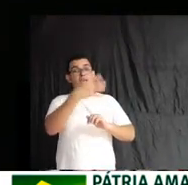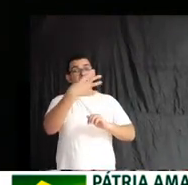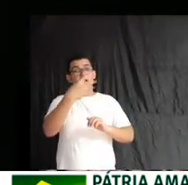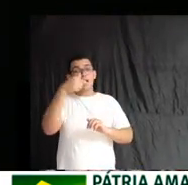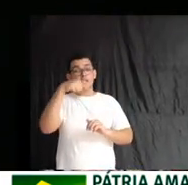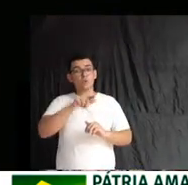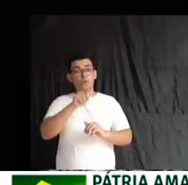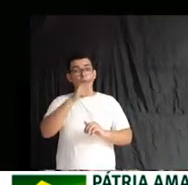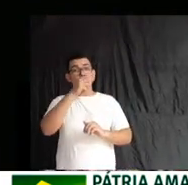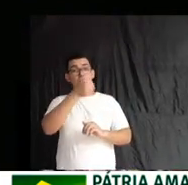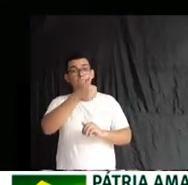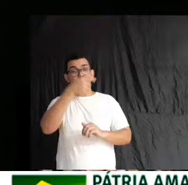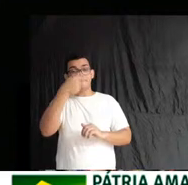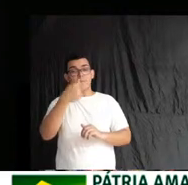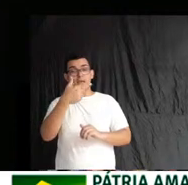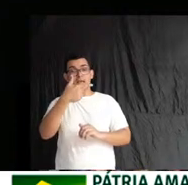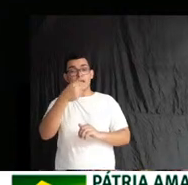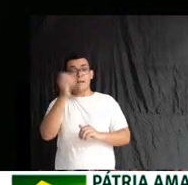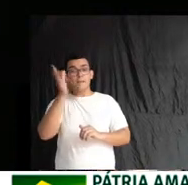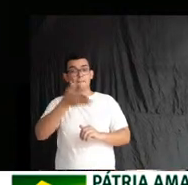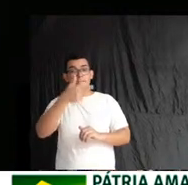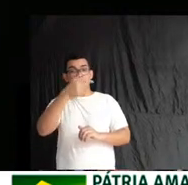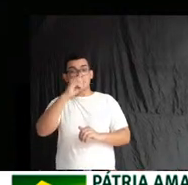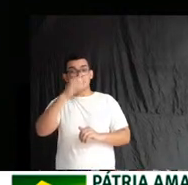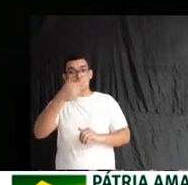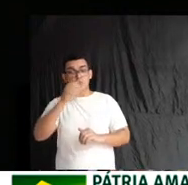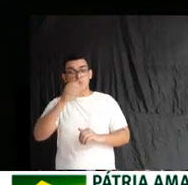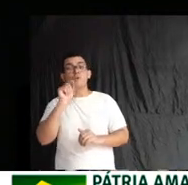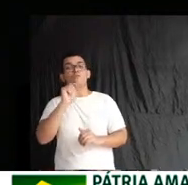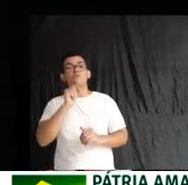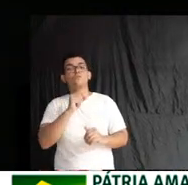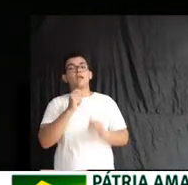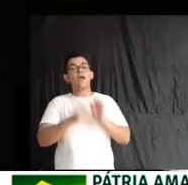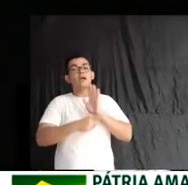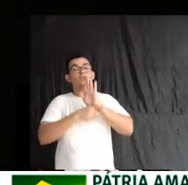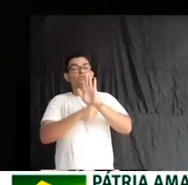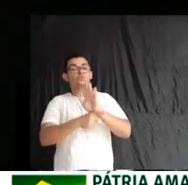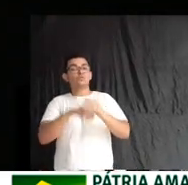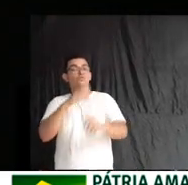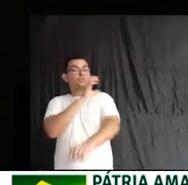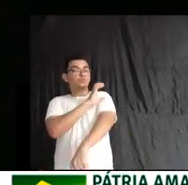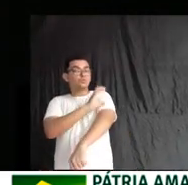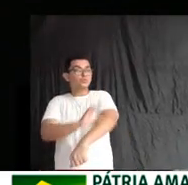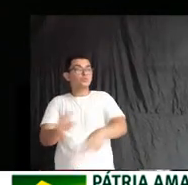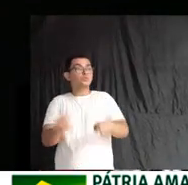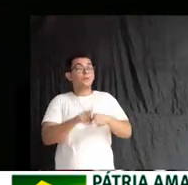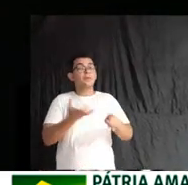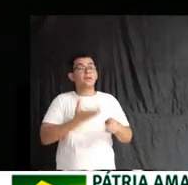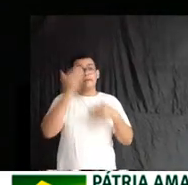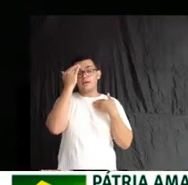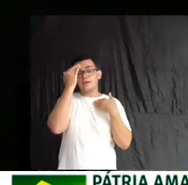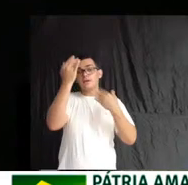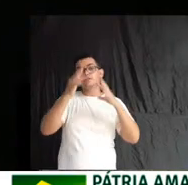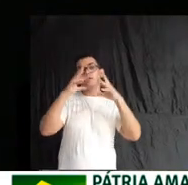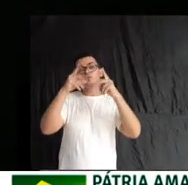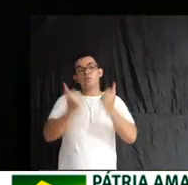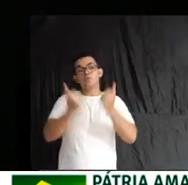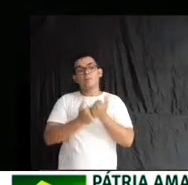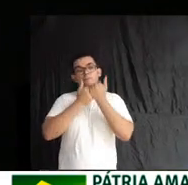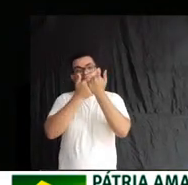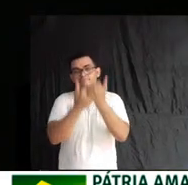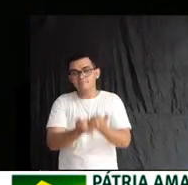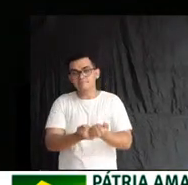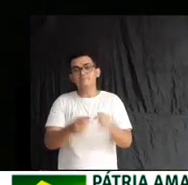14.017 de 2020, de auxílio emergencial à cultura. Então, vamos agradecer os nossos parceiros, Seja o Céu,